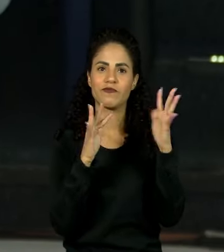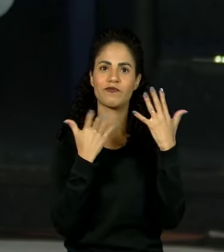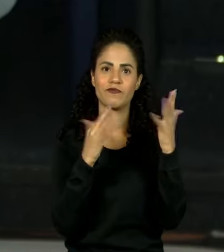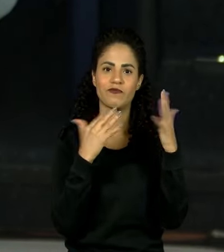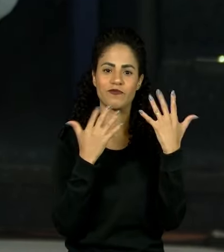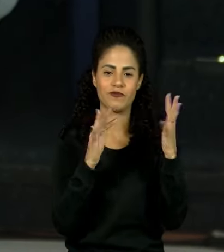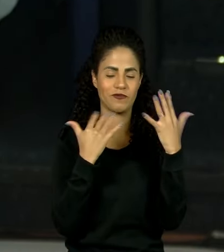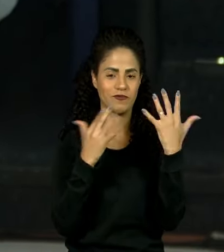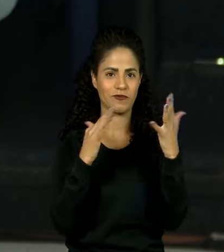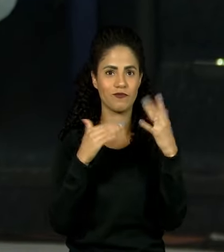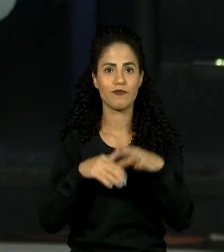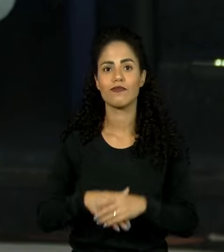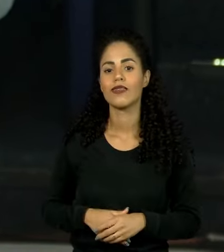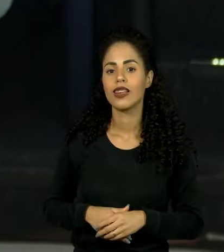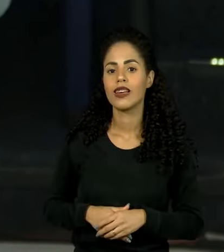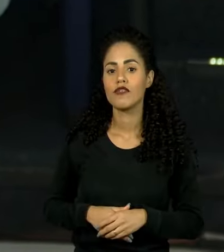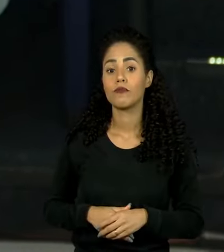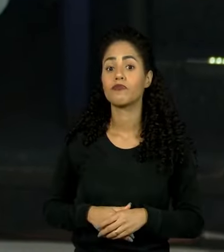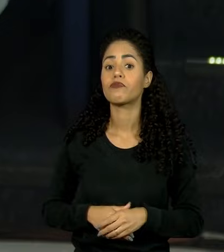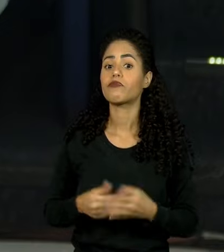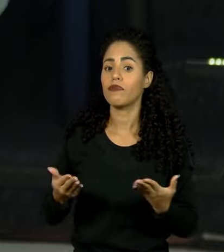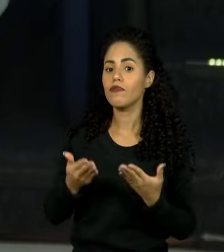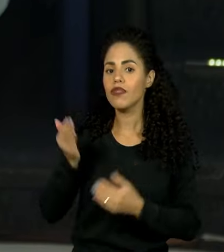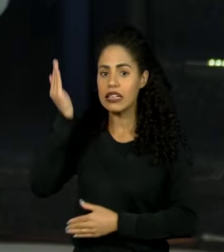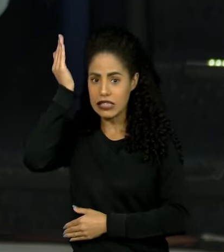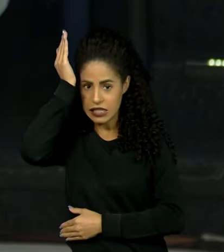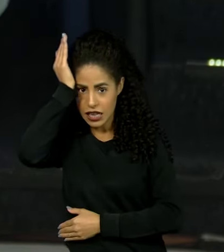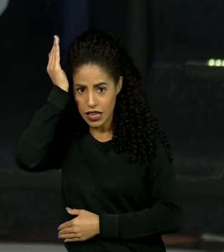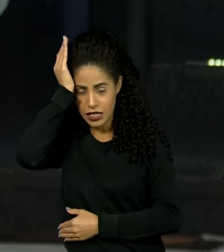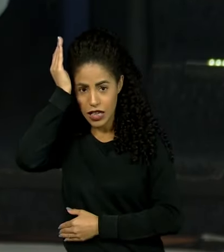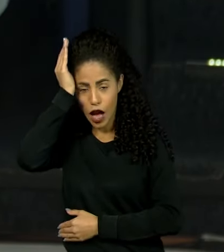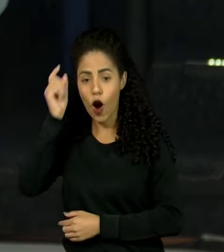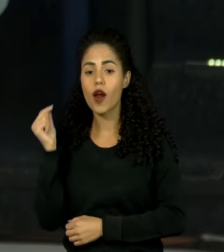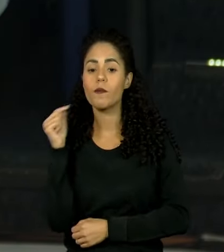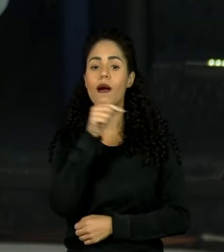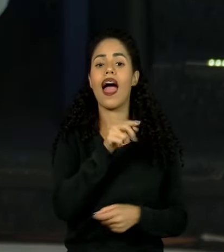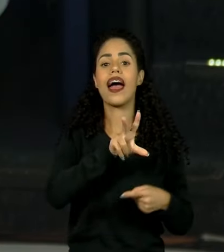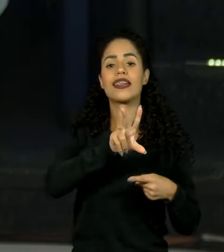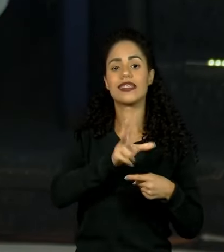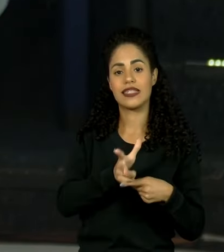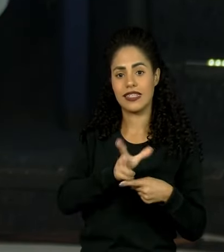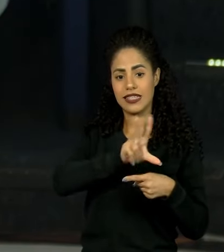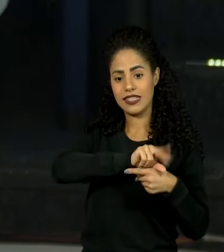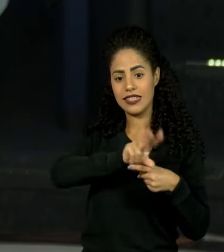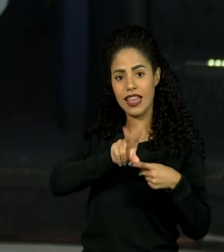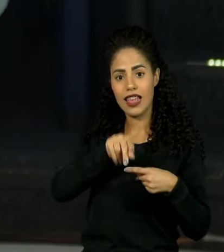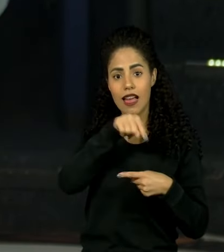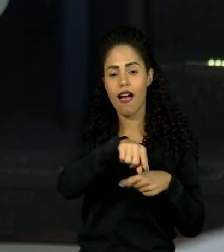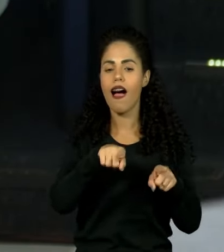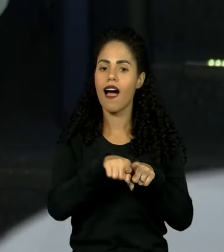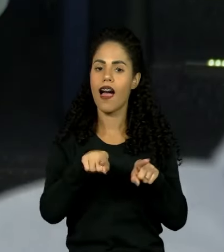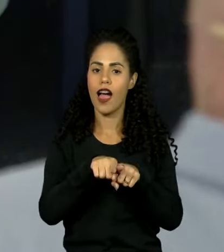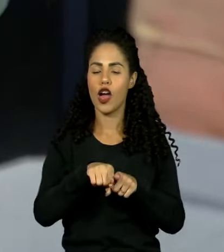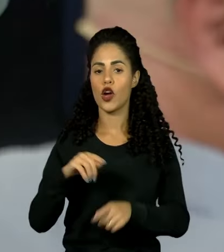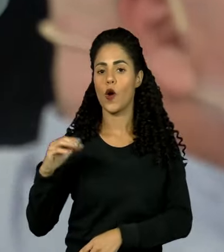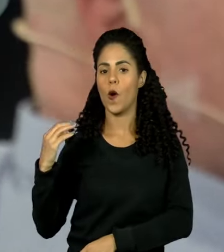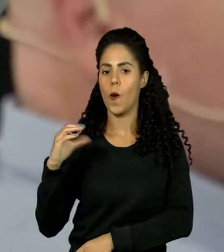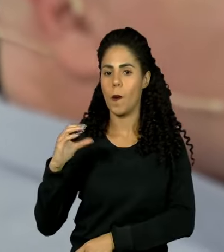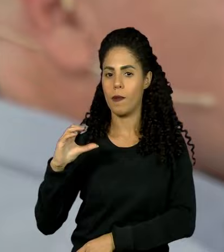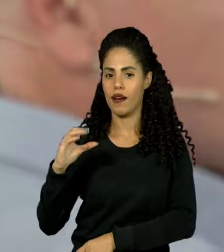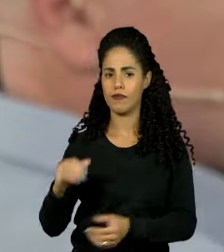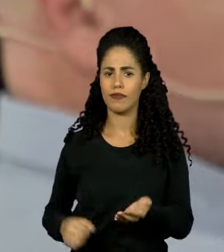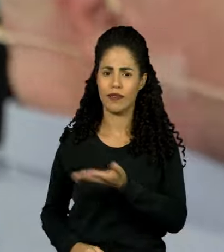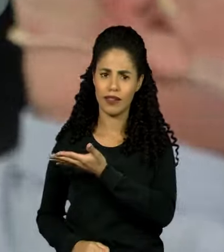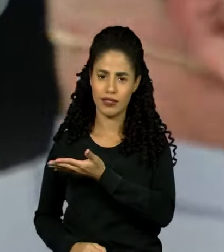aplauso vamos sair do SESC e vamos lá pro Senac a gente tem o pessoal aqui do Senac de Copacabana vamos aplaudir o pessoal do